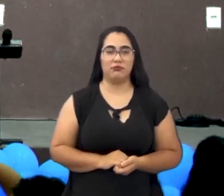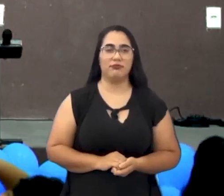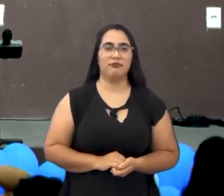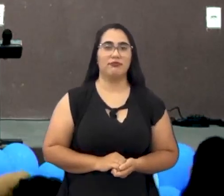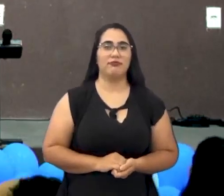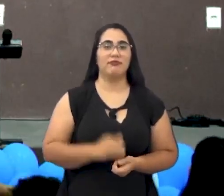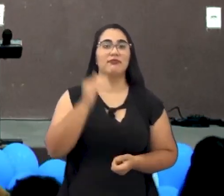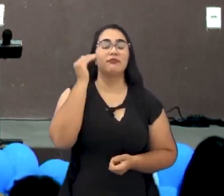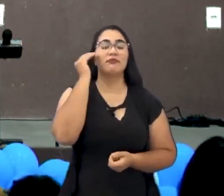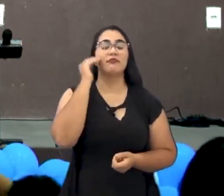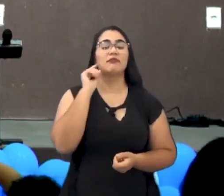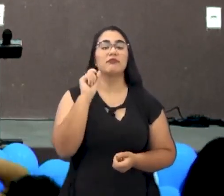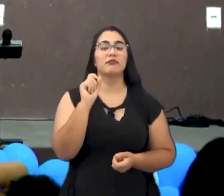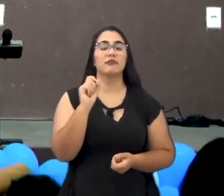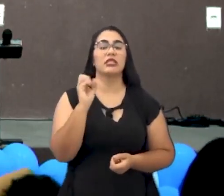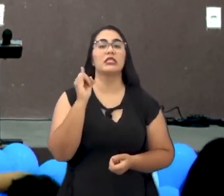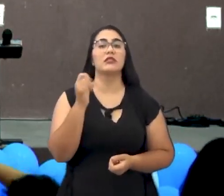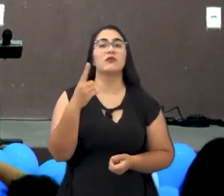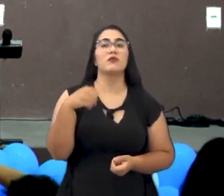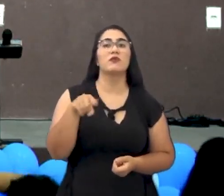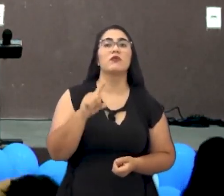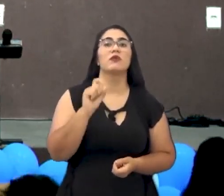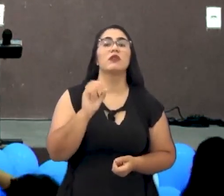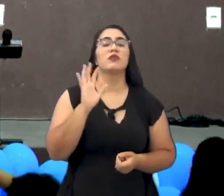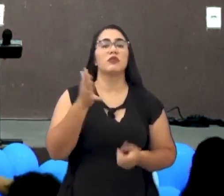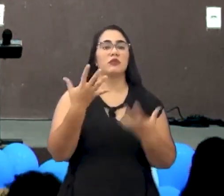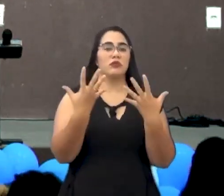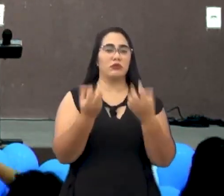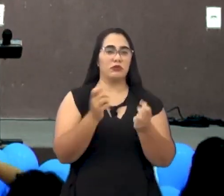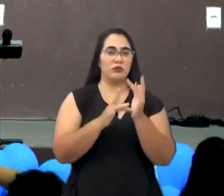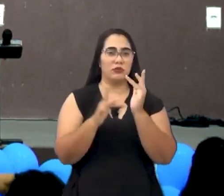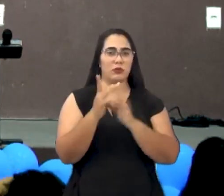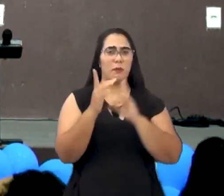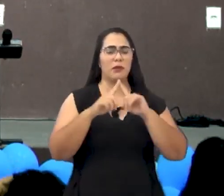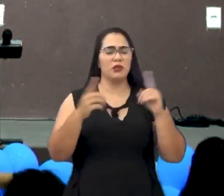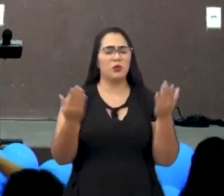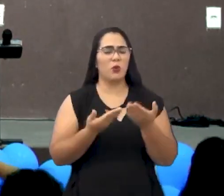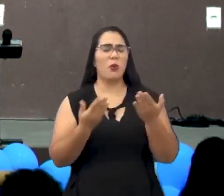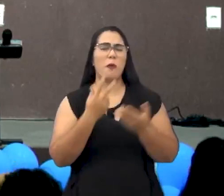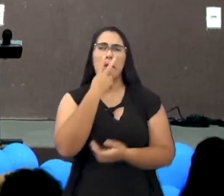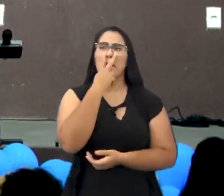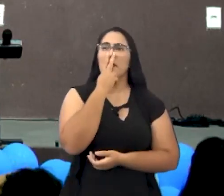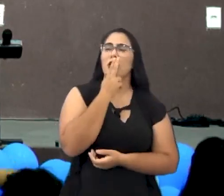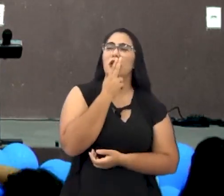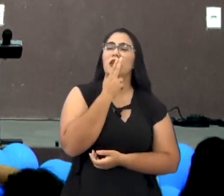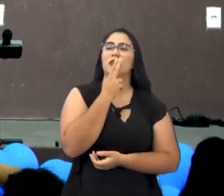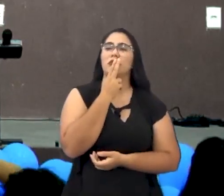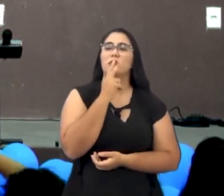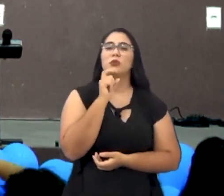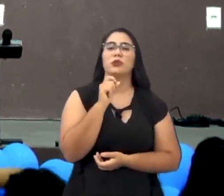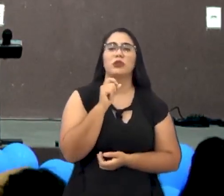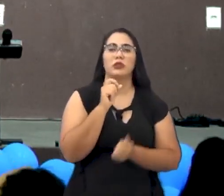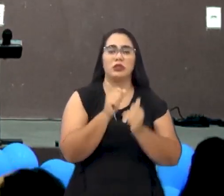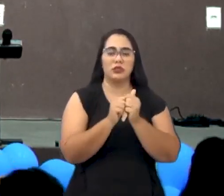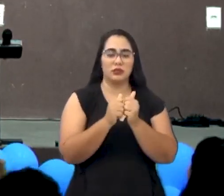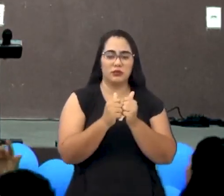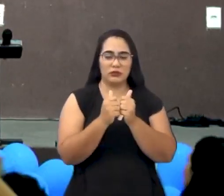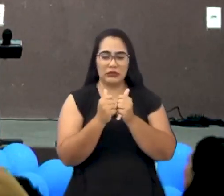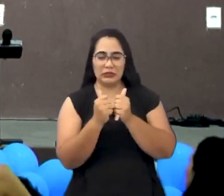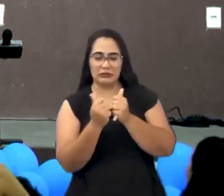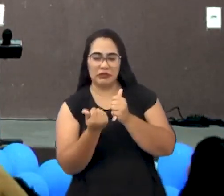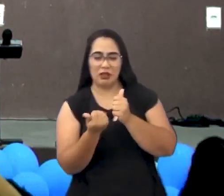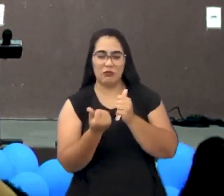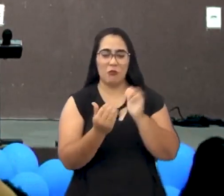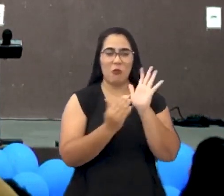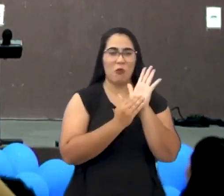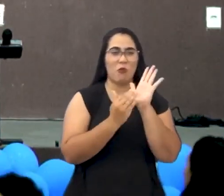Entenda uma coisa, meu irmão, se você já entregou sua vida ao Senhor, mas hoje você parece que está desviado do propósito, agindo